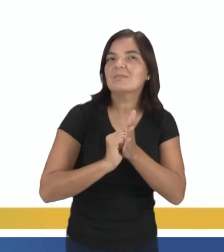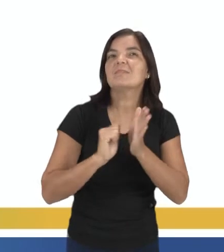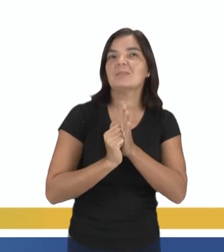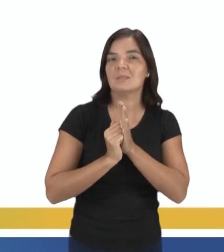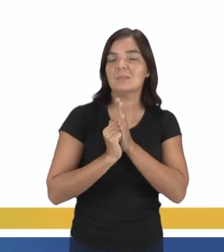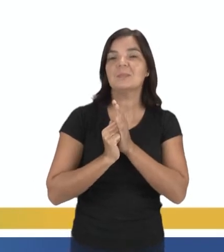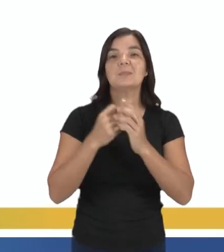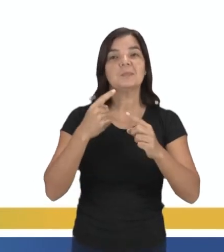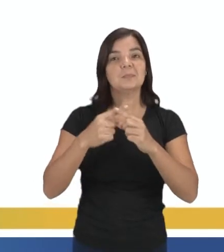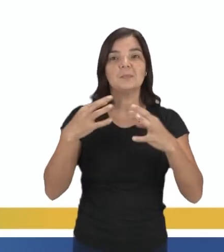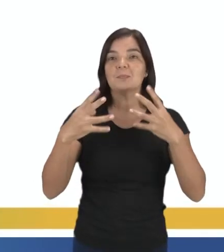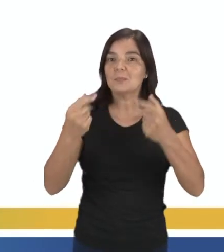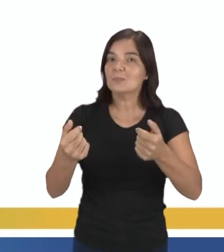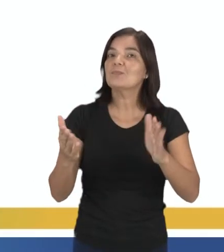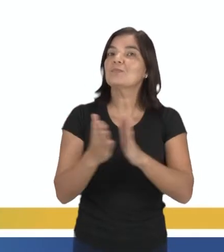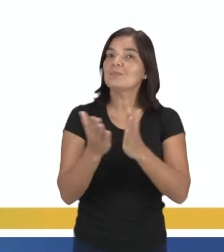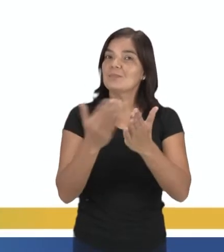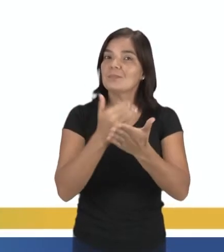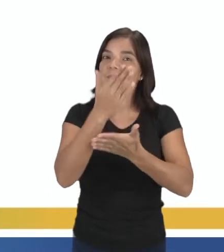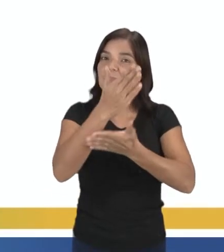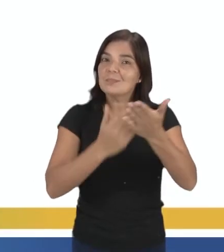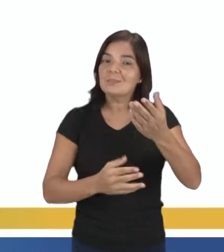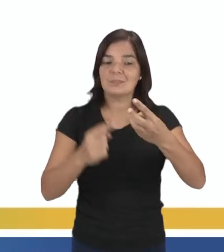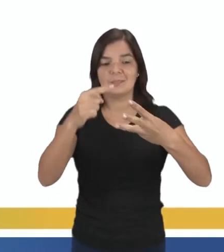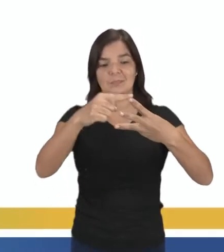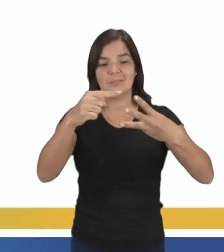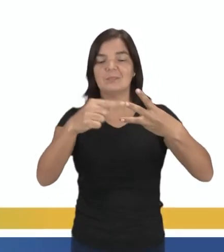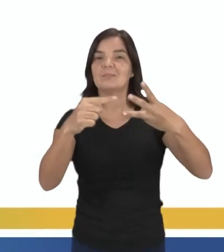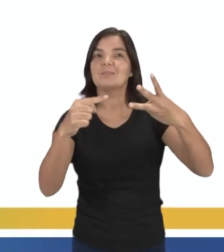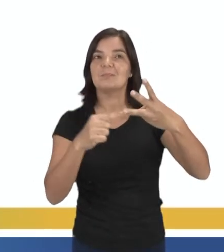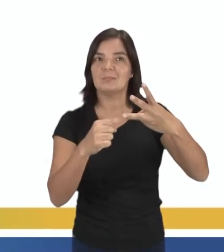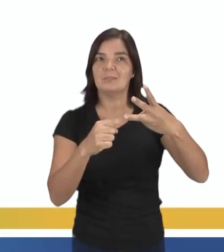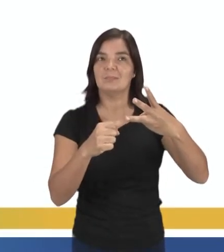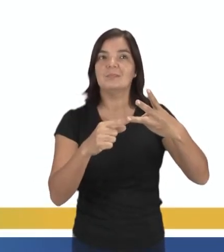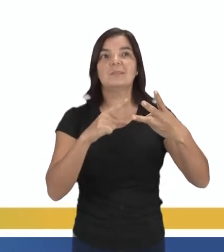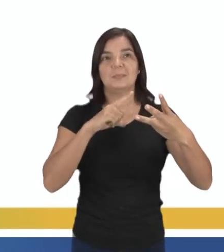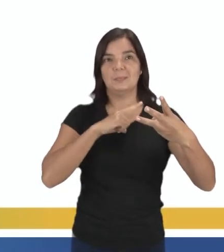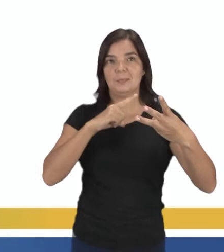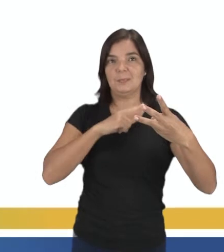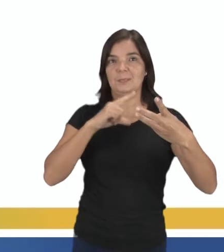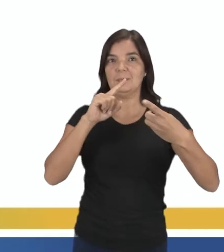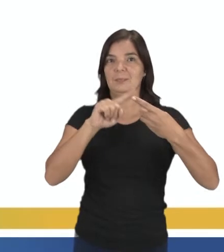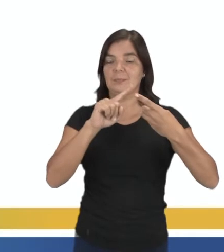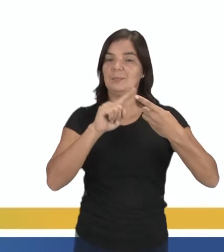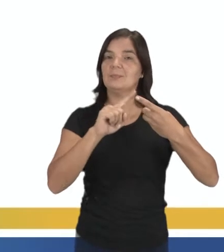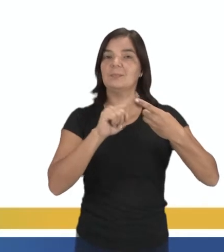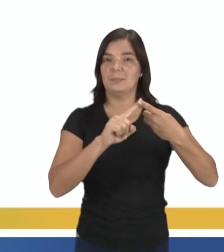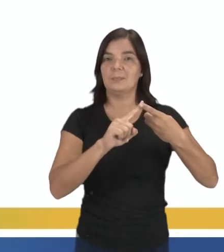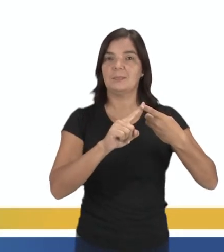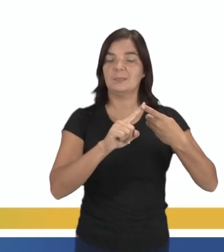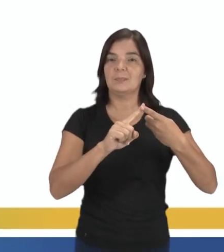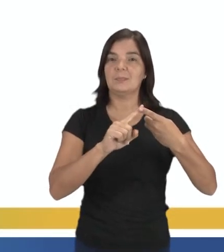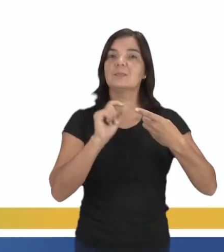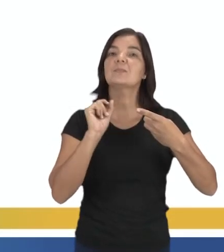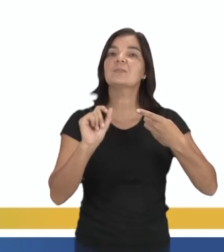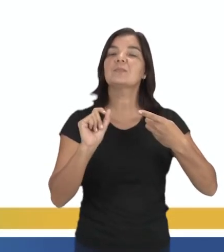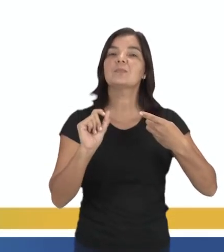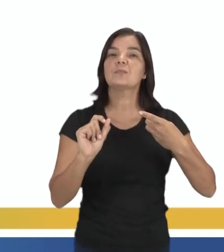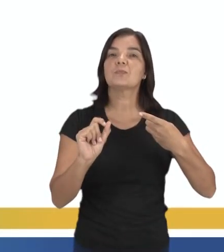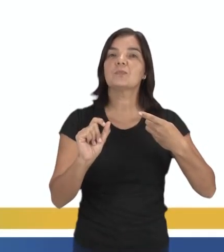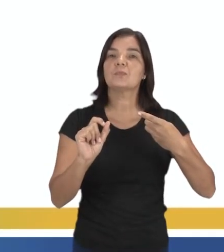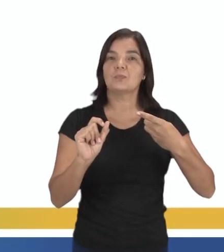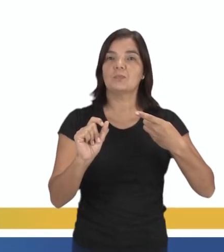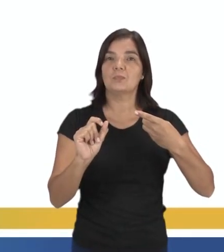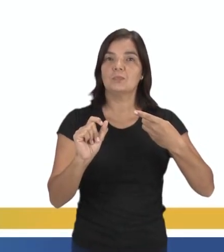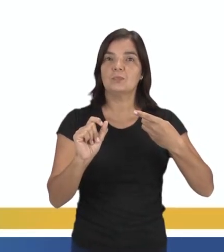legado, que toda a sua obra ela foi dividida em 3 fases. Ele tem a fase